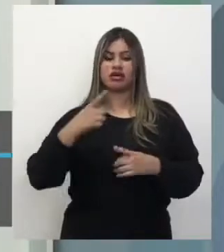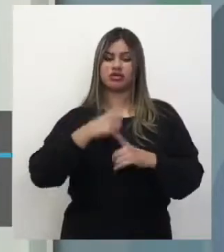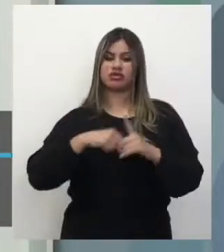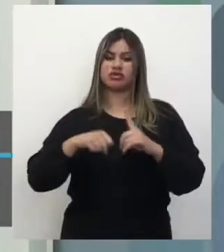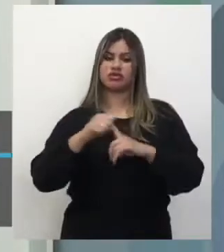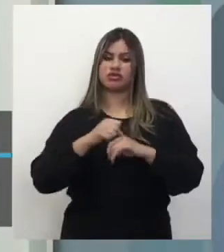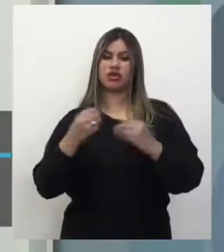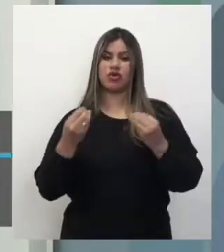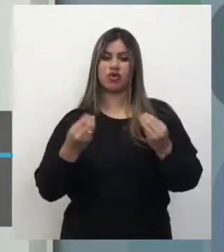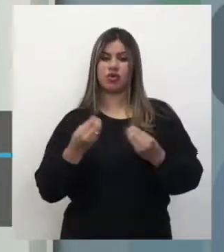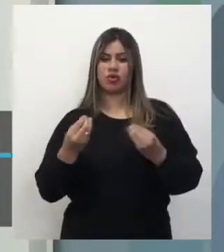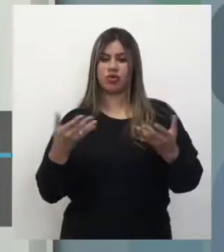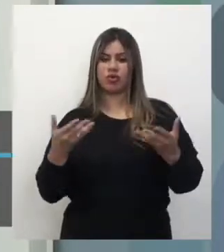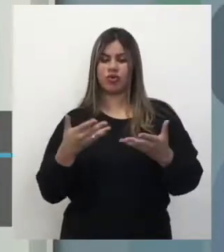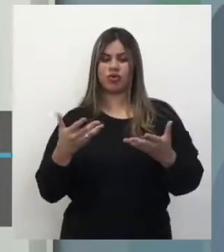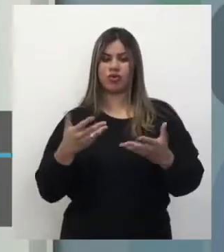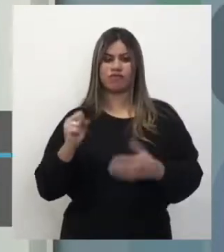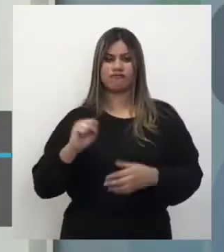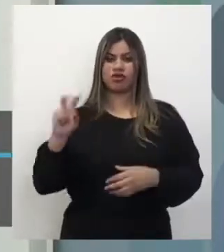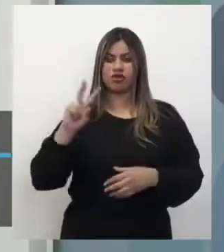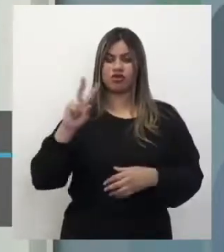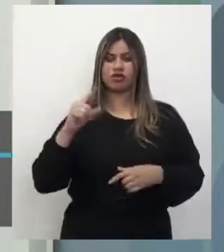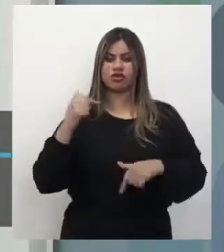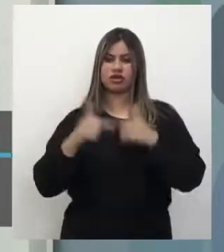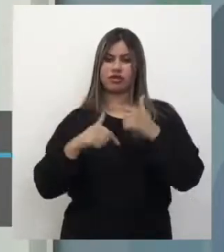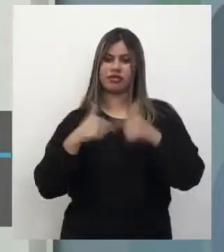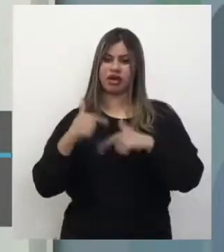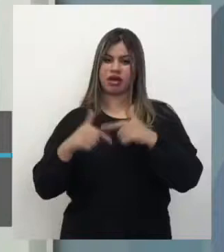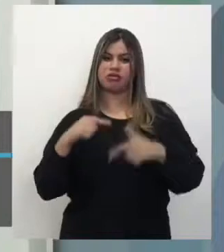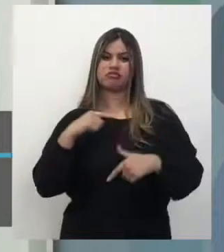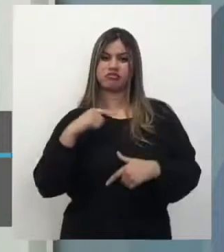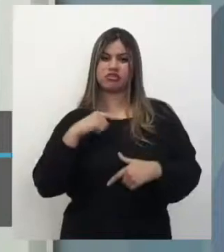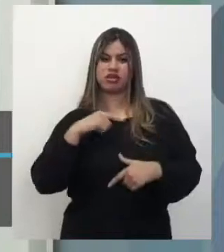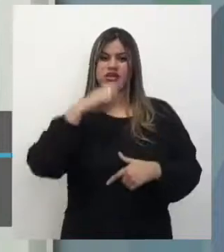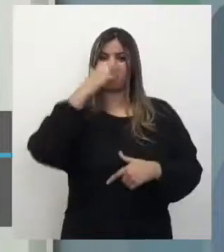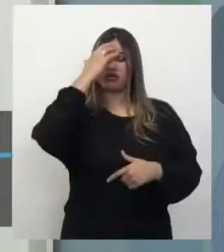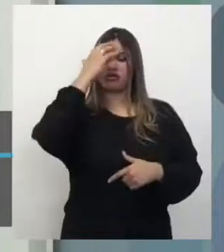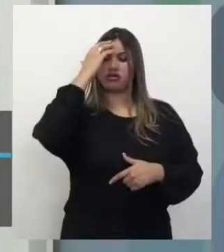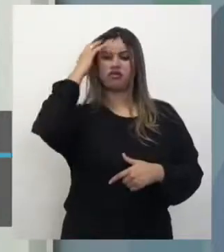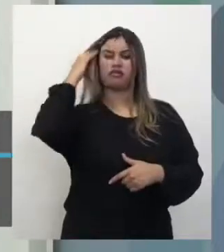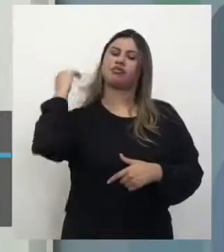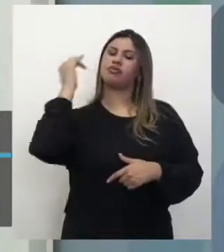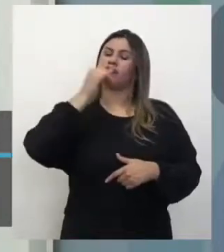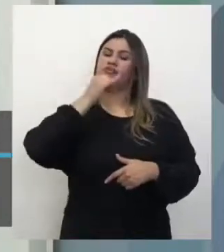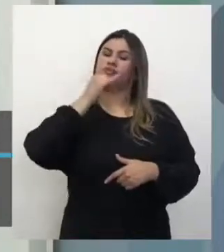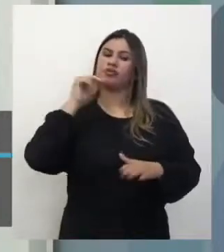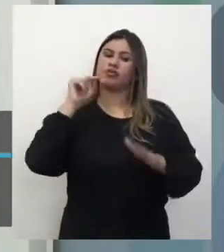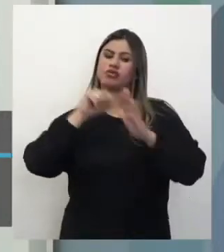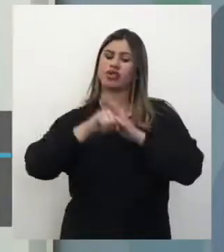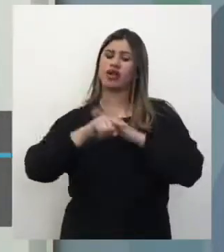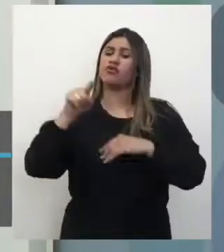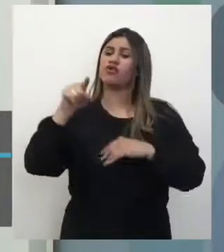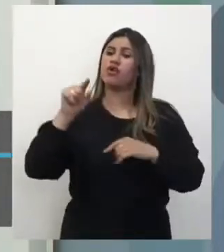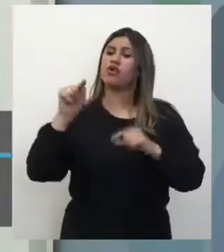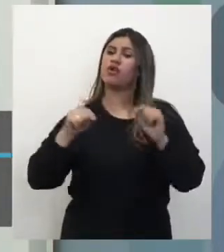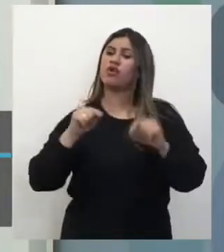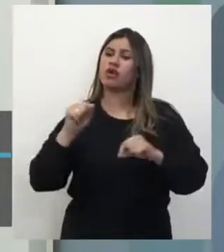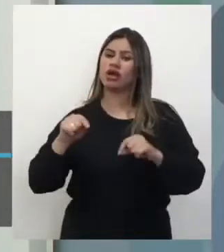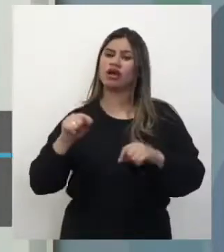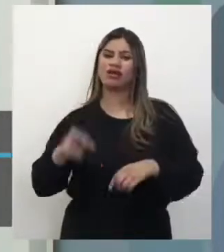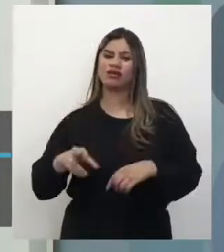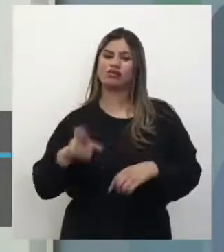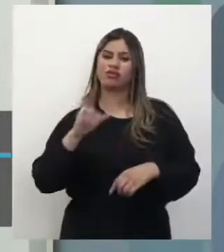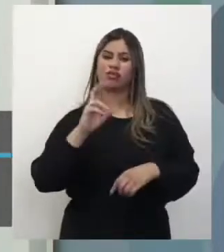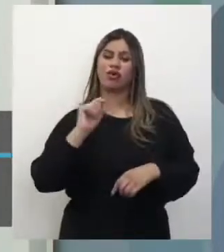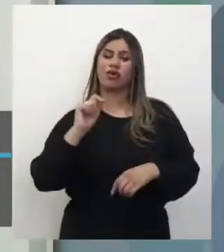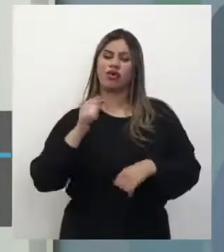que valoriza o trabalho, né? Nós somos definidos pelo nosso trabalho, né? Se eu perguntar para qualquer pessoa, quem é você, o que você é? A primeira resposta que vem é